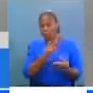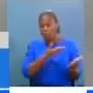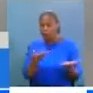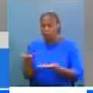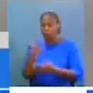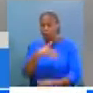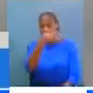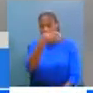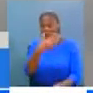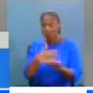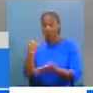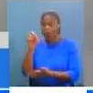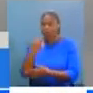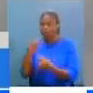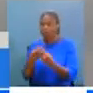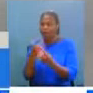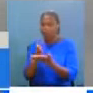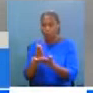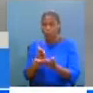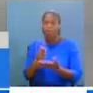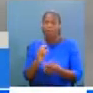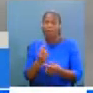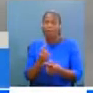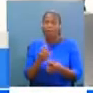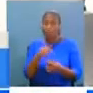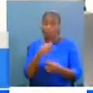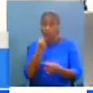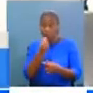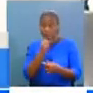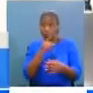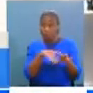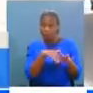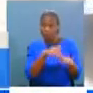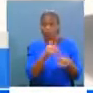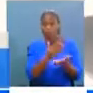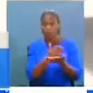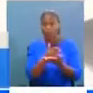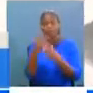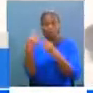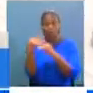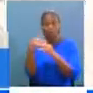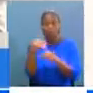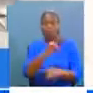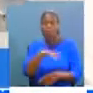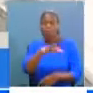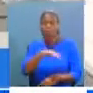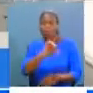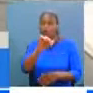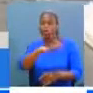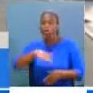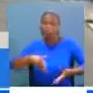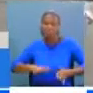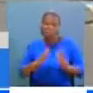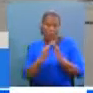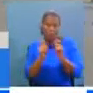alunos do 1º ao 8º ano de escolaridade, passando estes a frequentar um estabelecimento de ensino na sua zona de